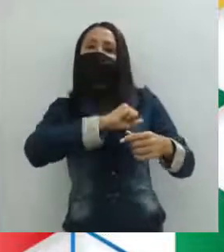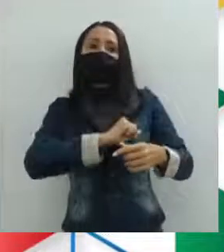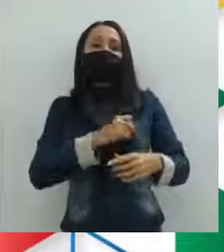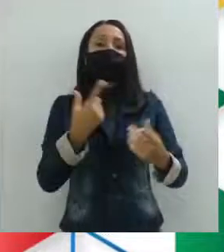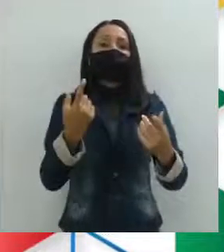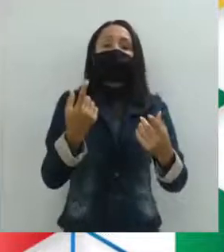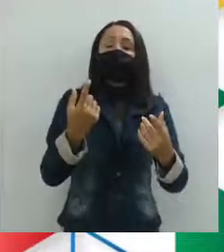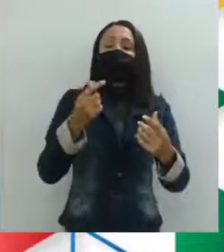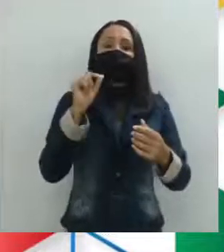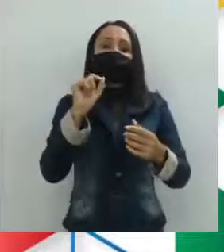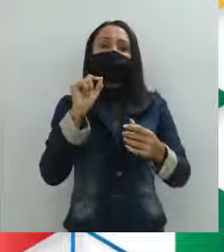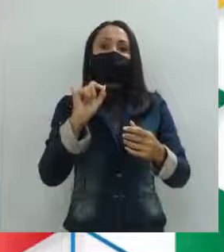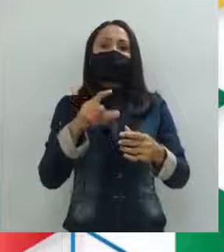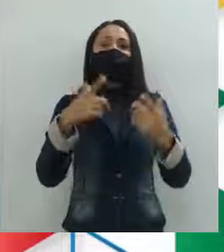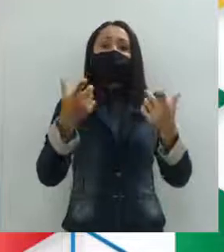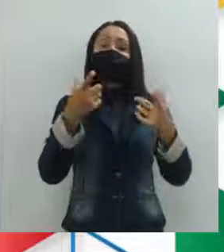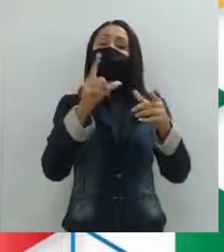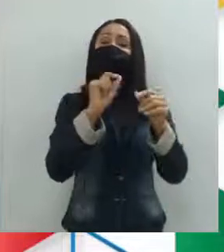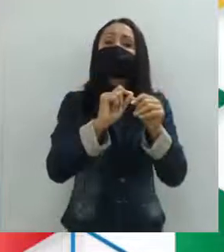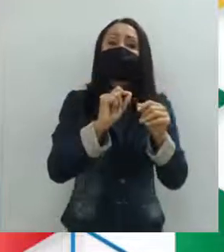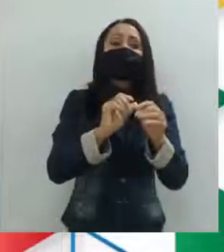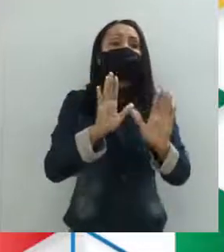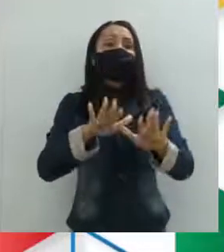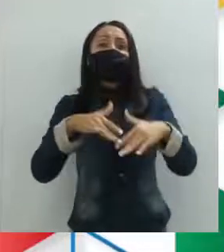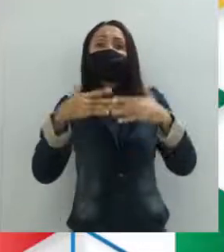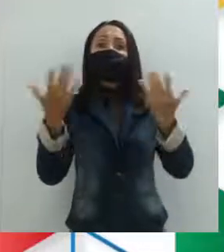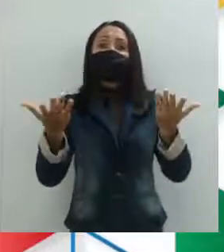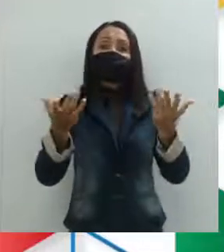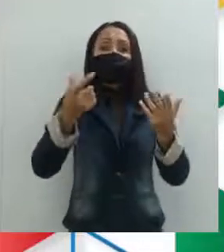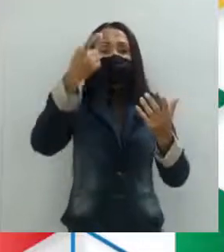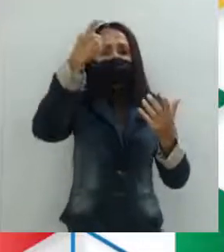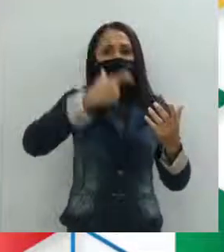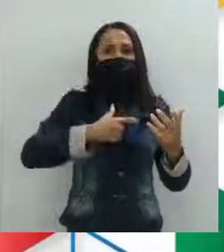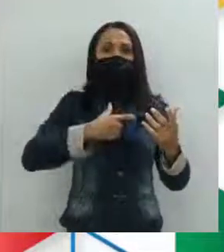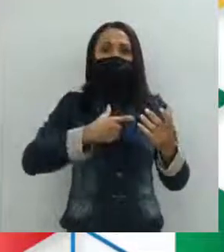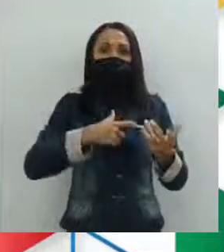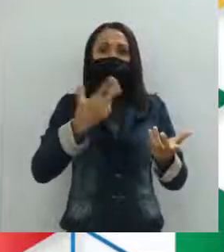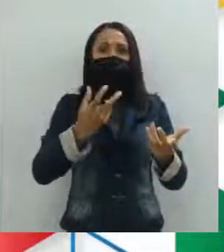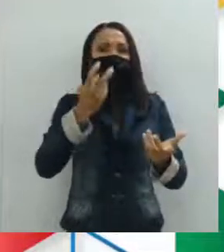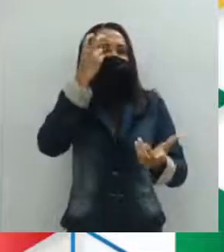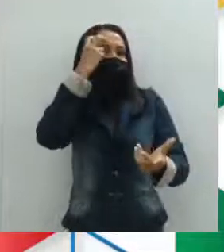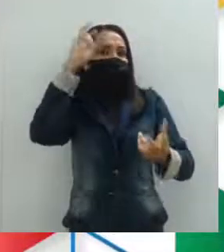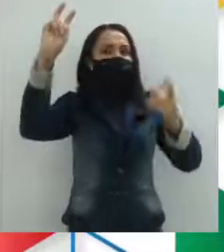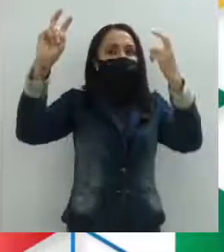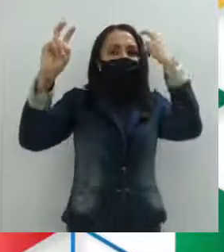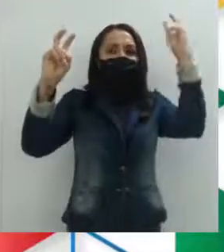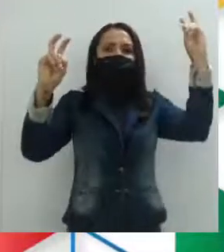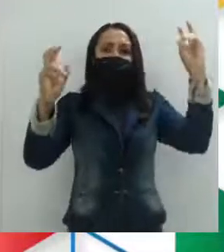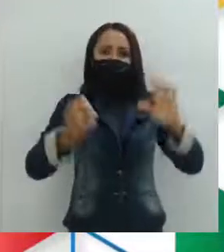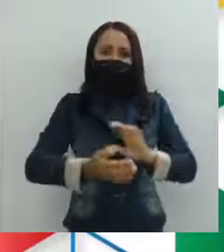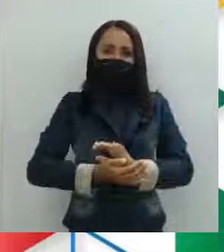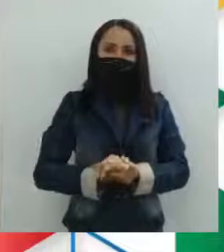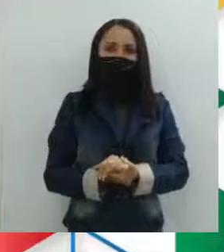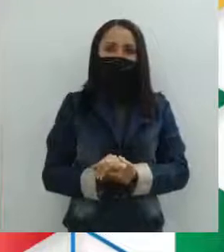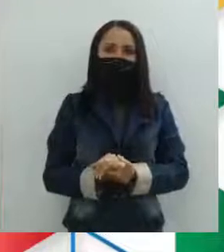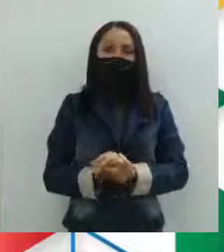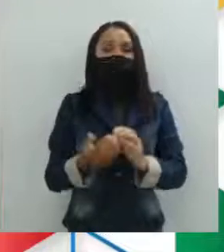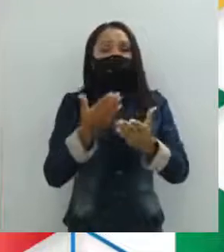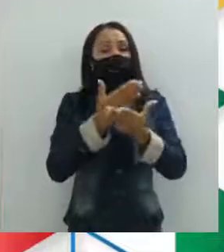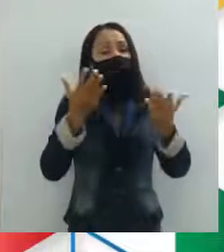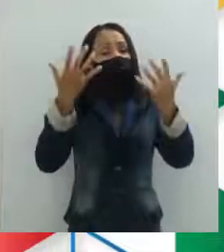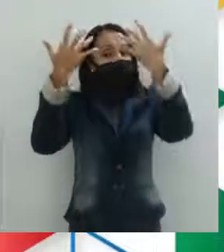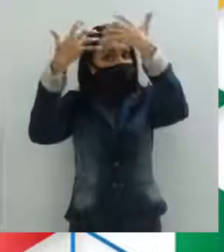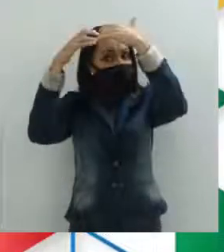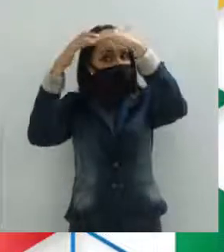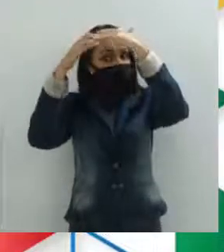você pode executar e qual o seu potencial. Anne Frank. Vejam só, com essa